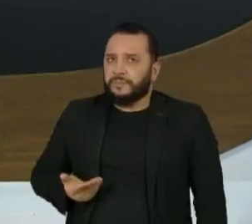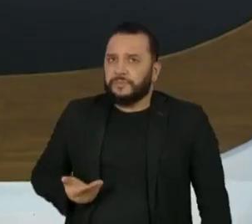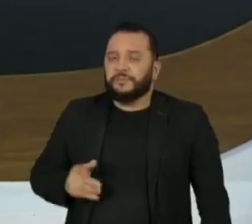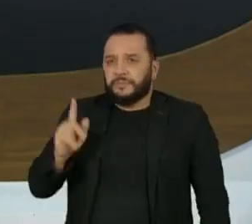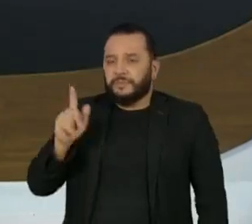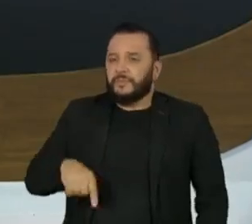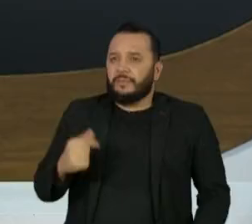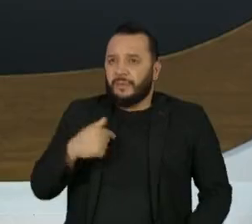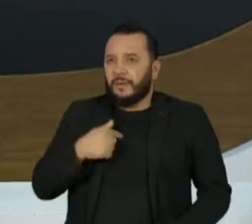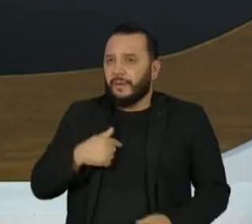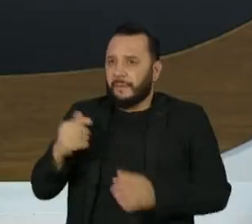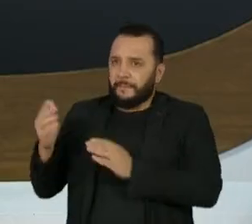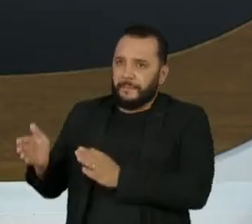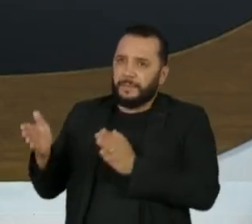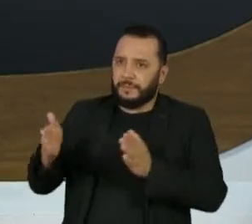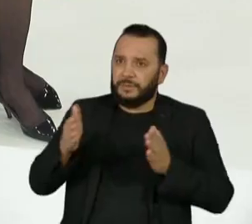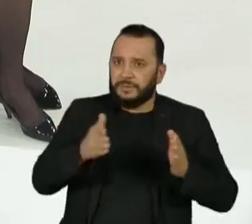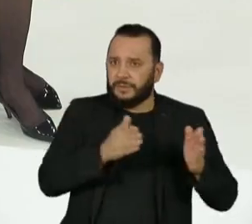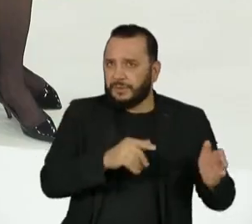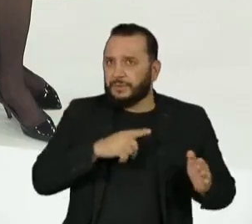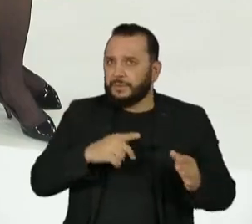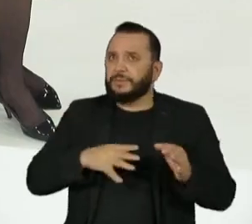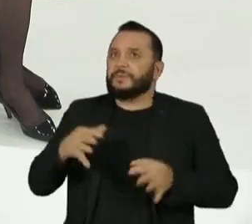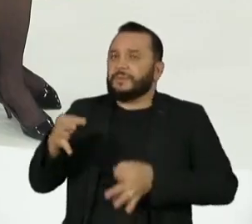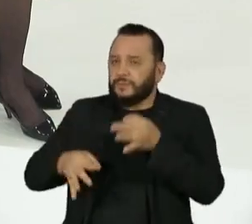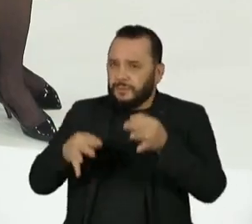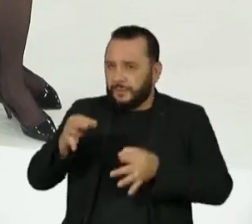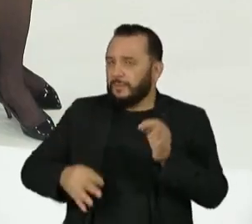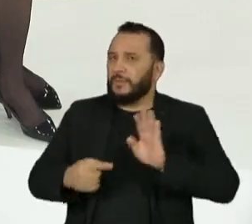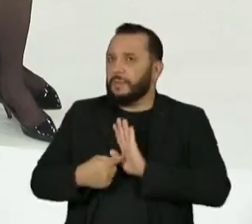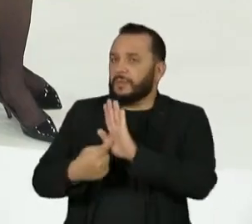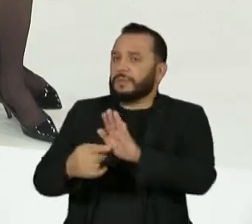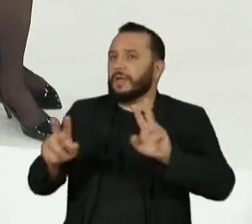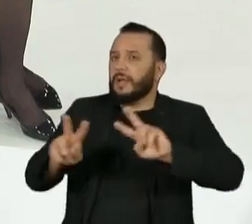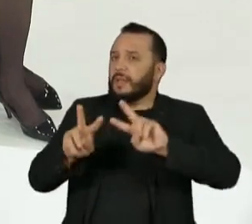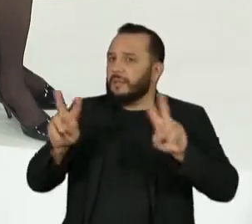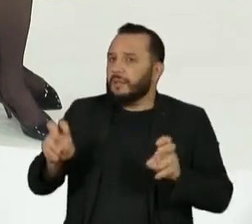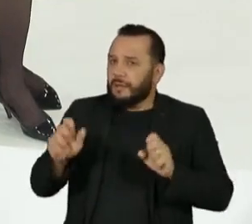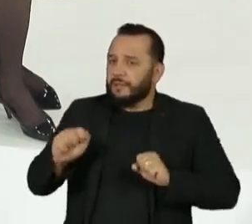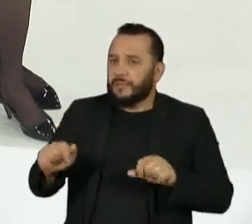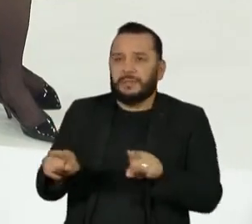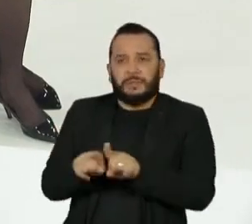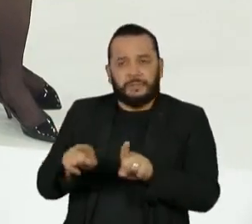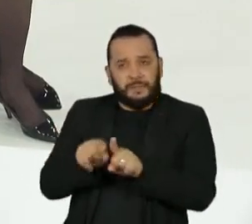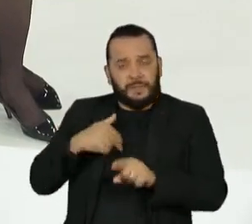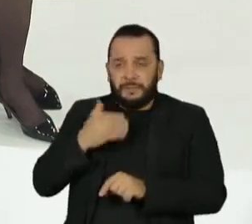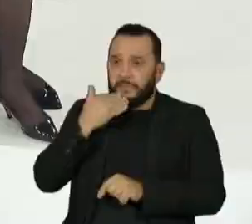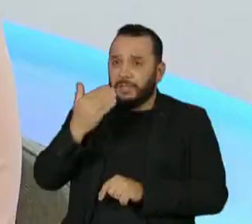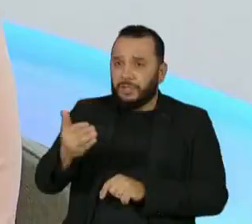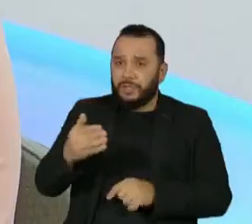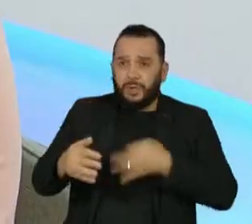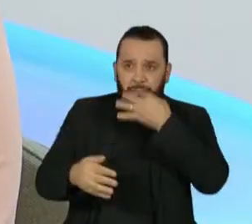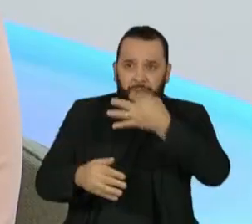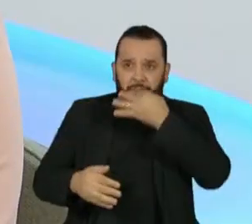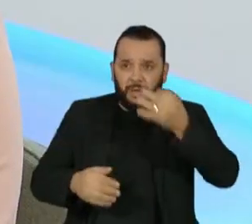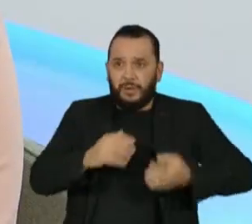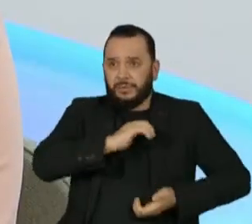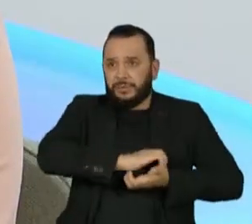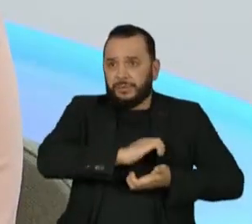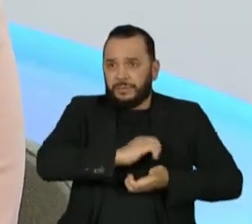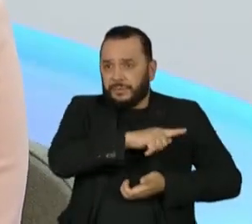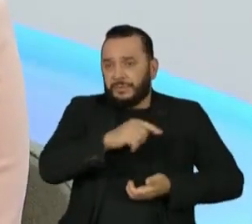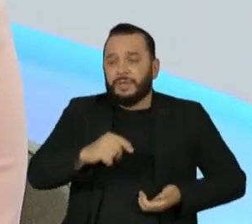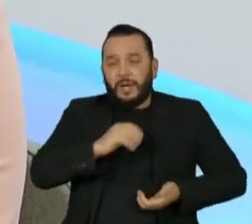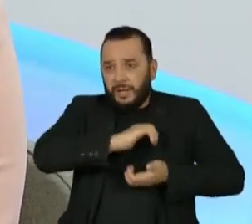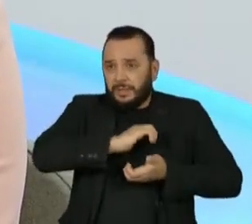do processo judicial suscitar questões, pedir a manifestação da Corte e, uma vez que a